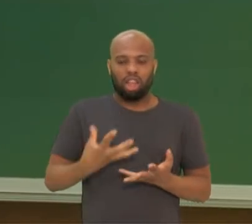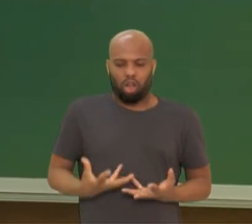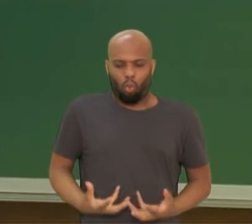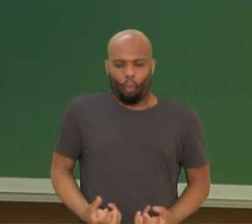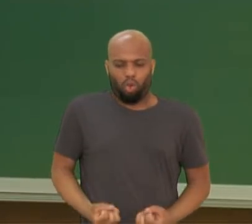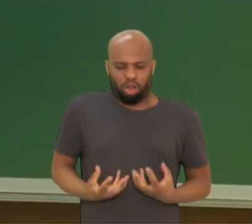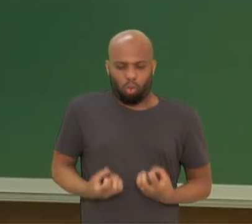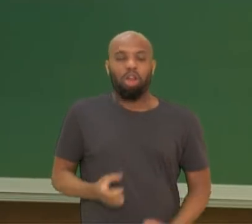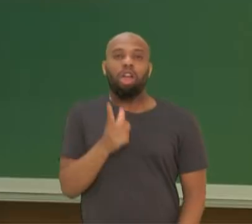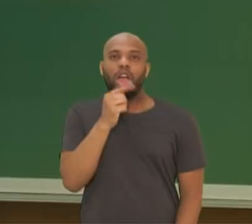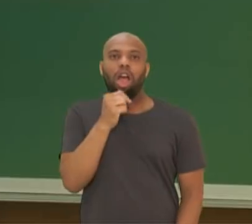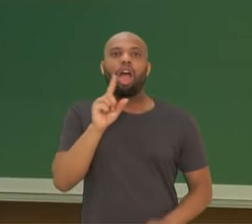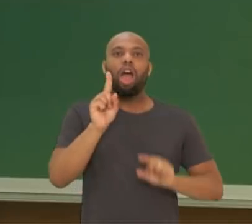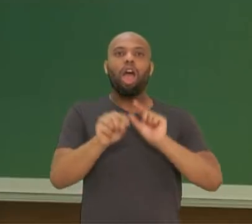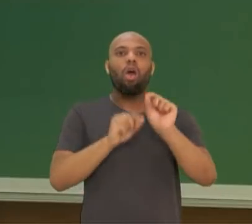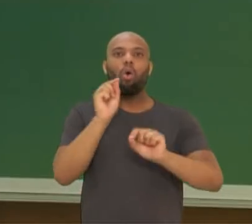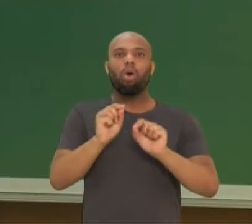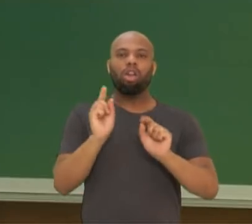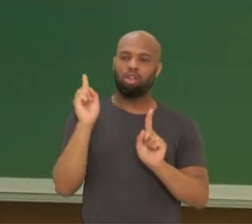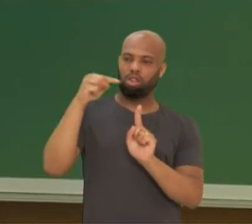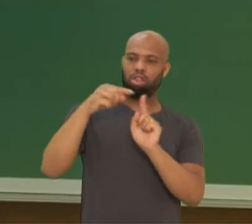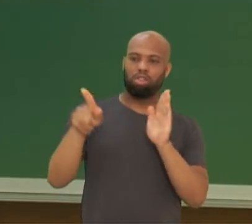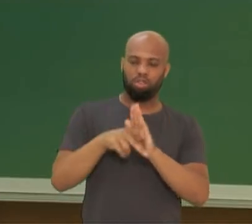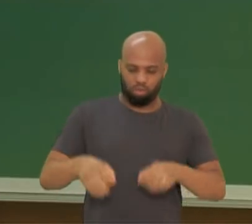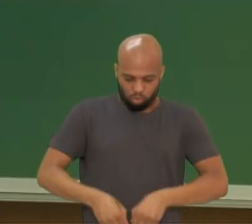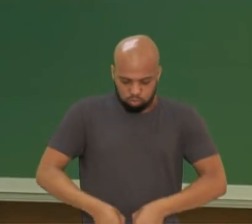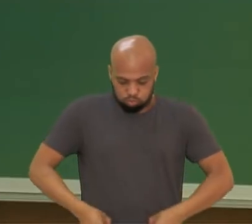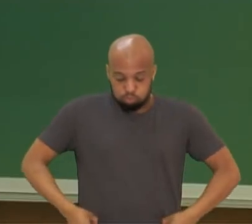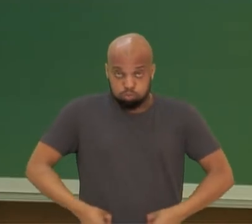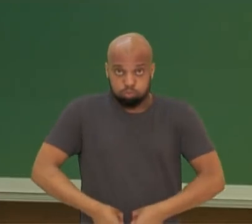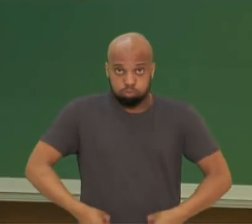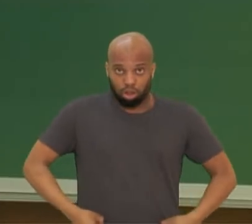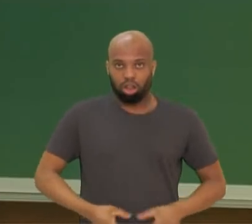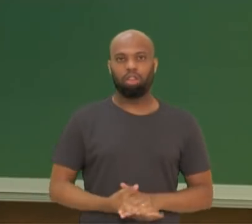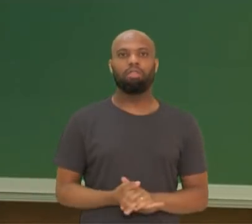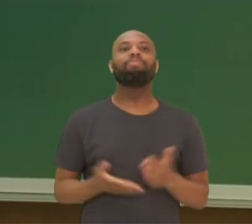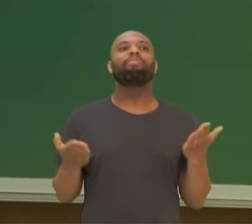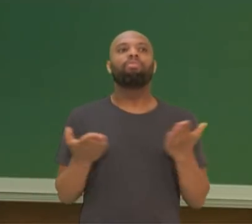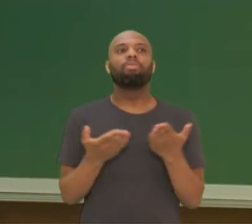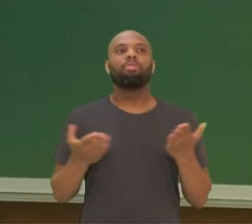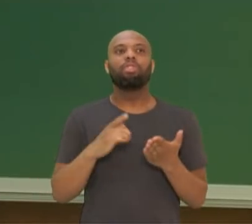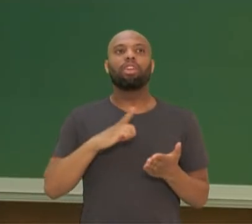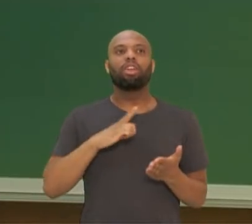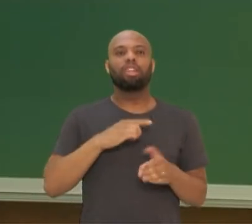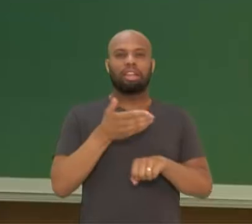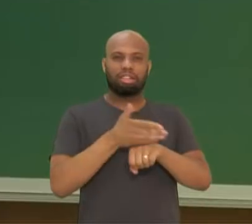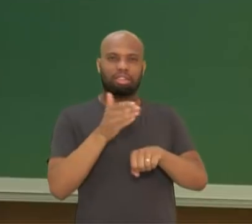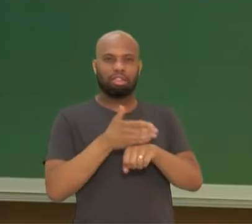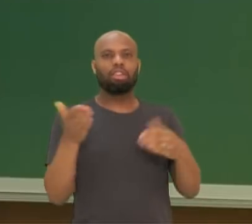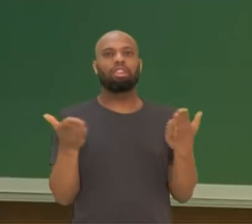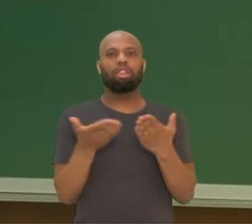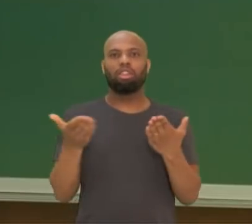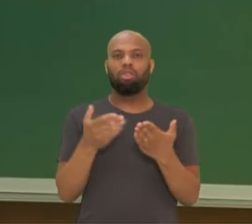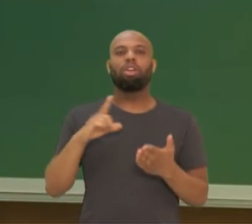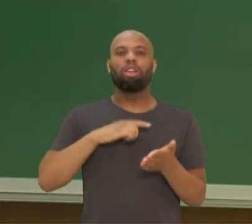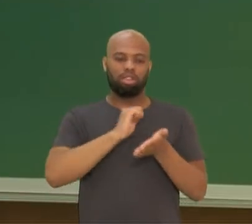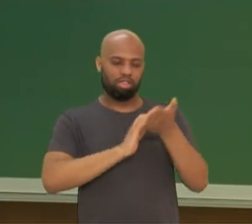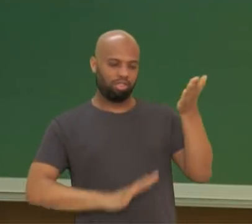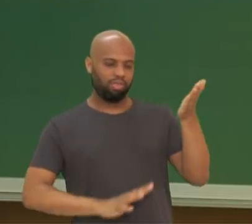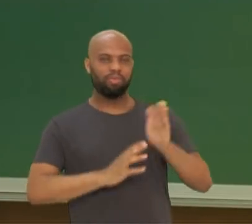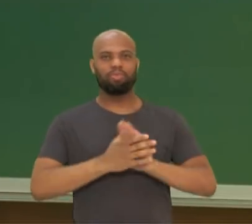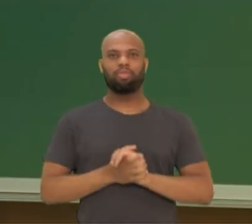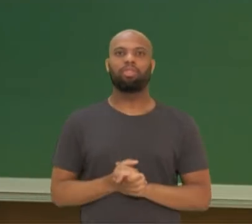de água, é papel do intestino grosso. E agora, vamos dar uma praticada com